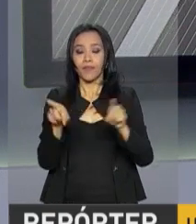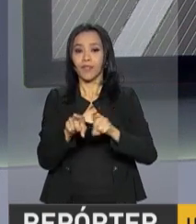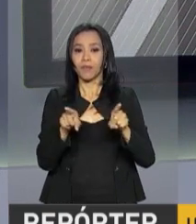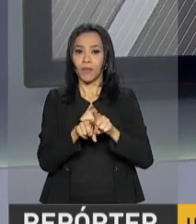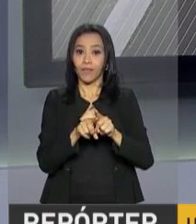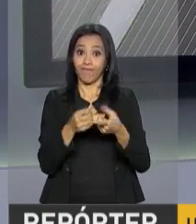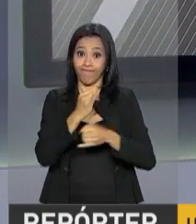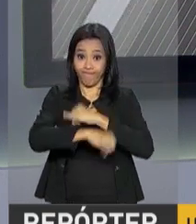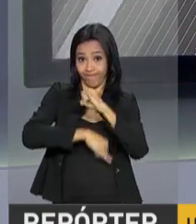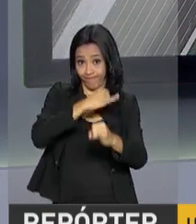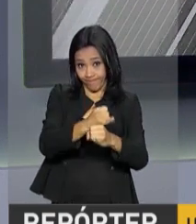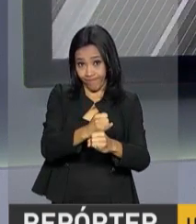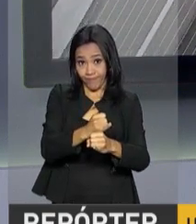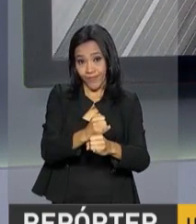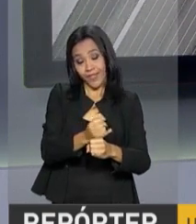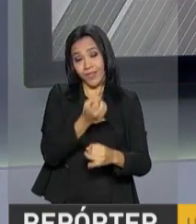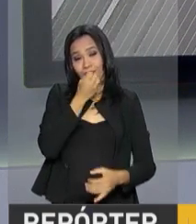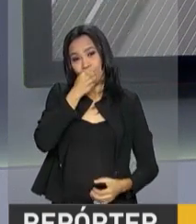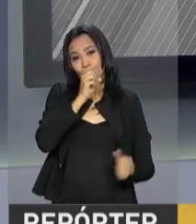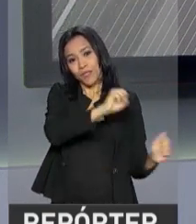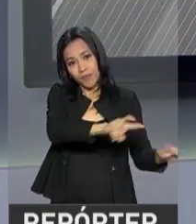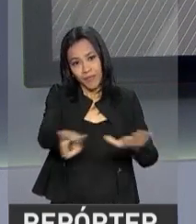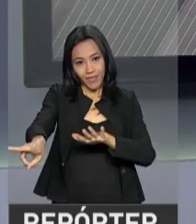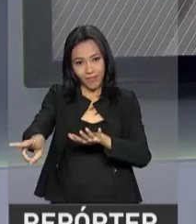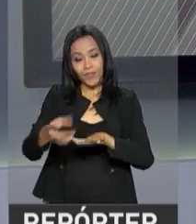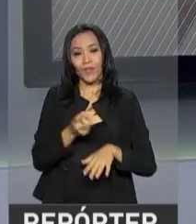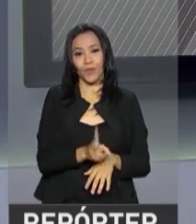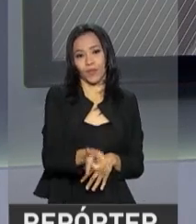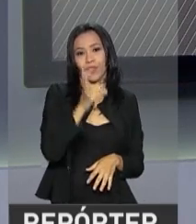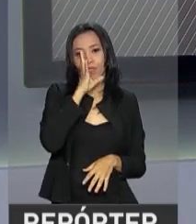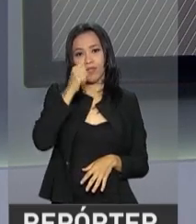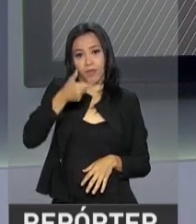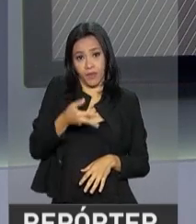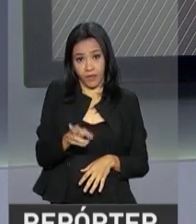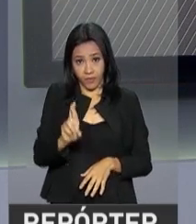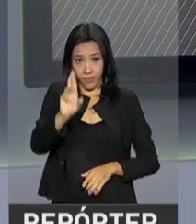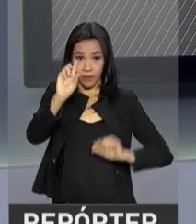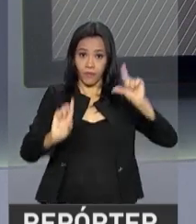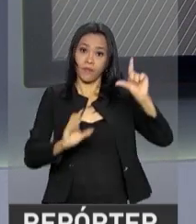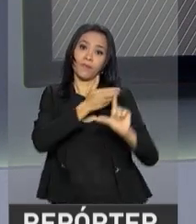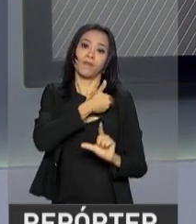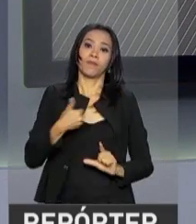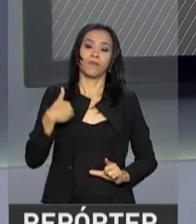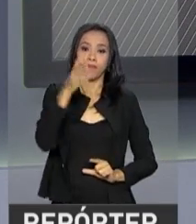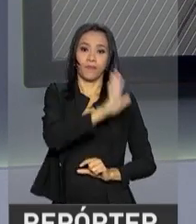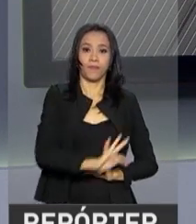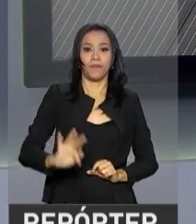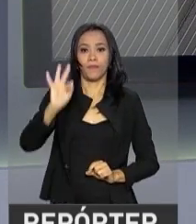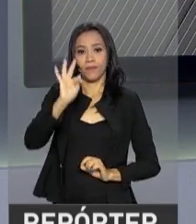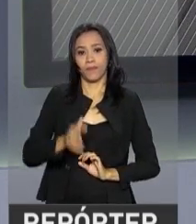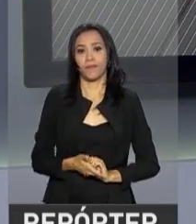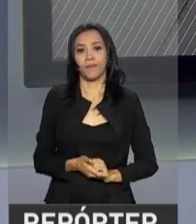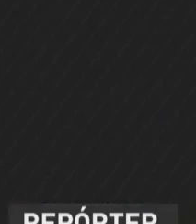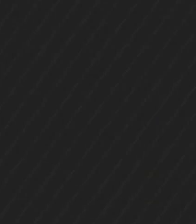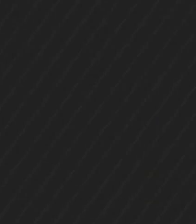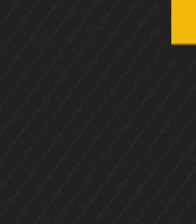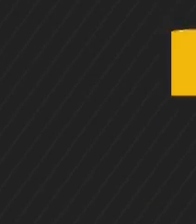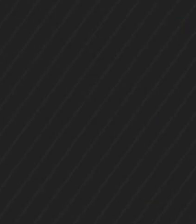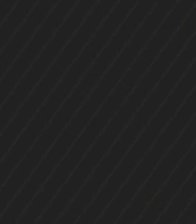nossa página na internet uma boa semana para você e continue com a gente aqui na NBR a TV do Governo Federal